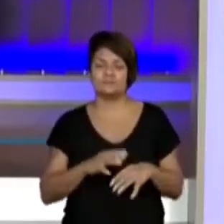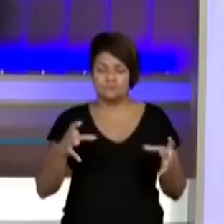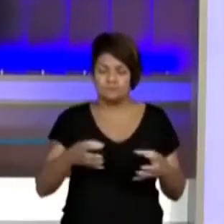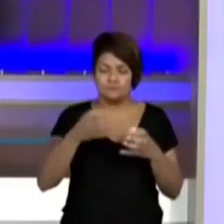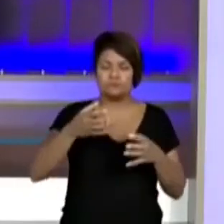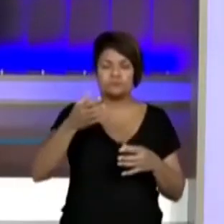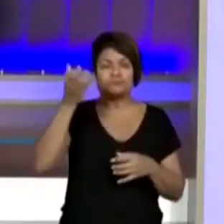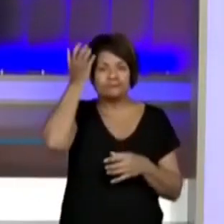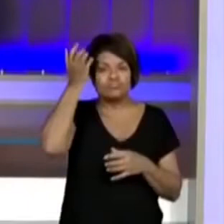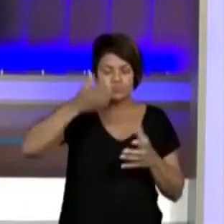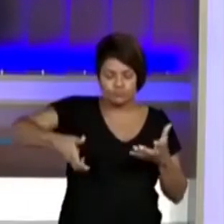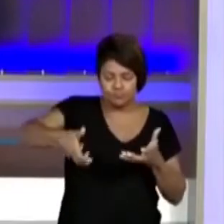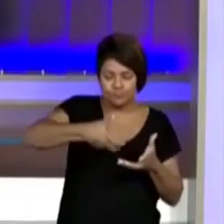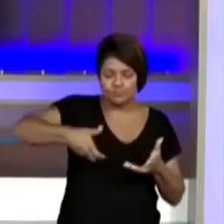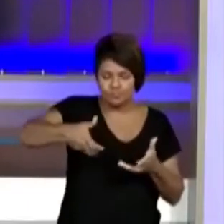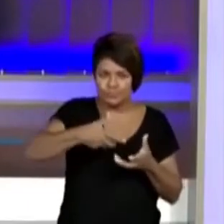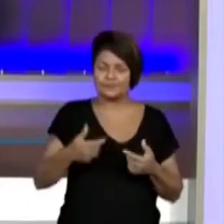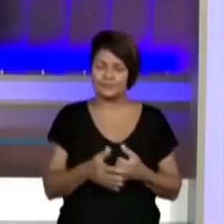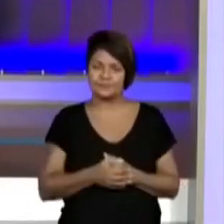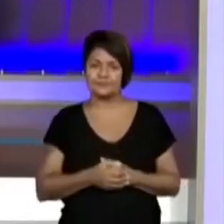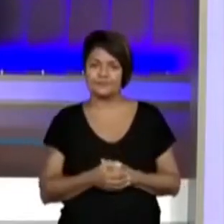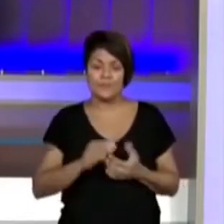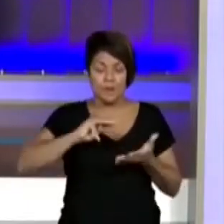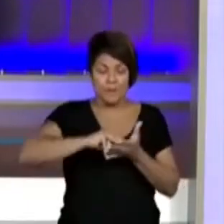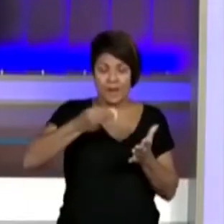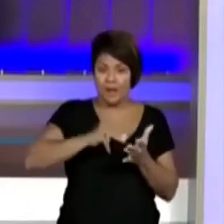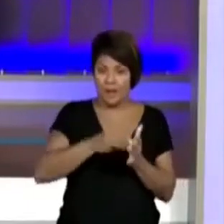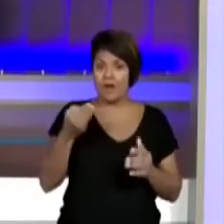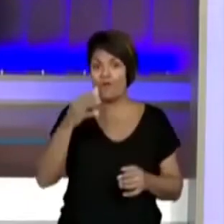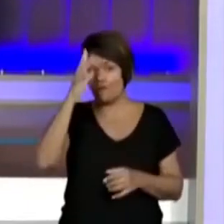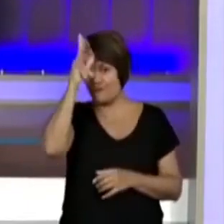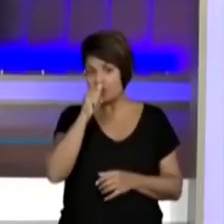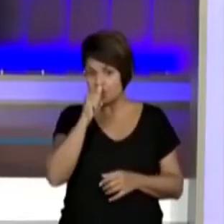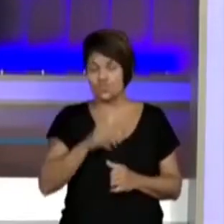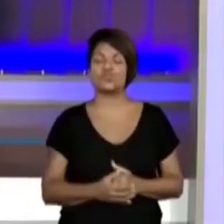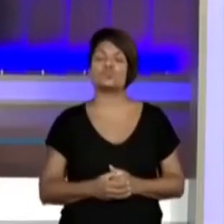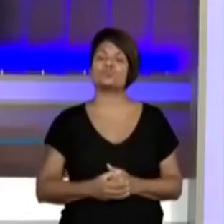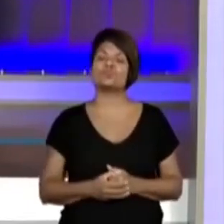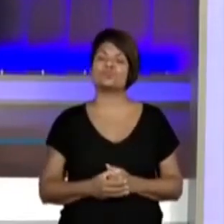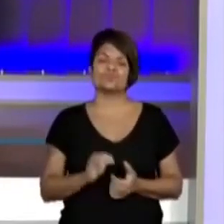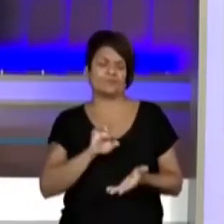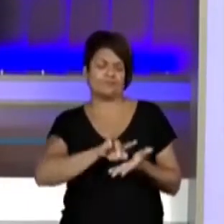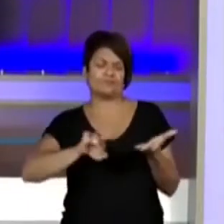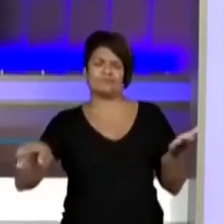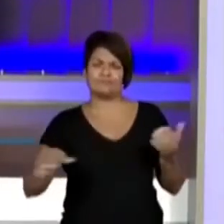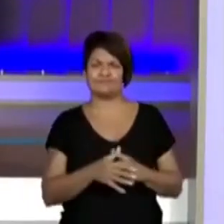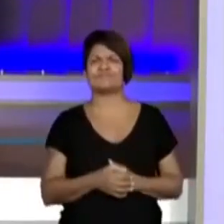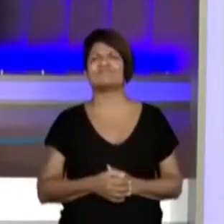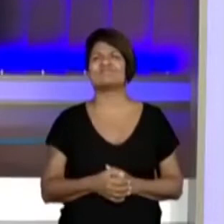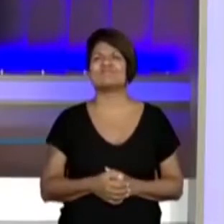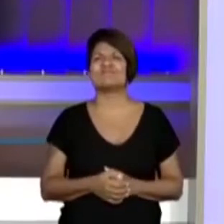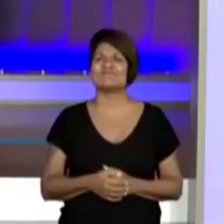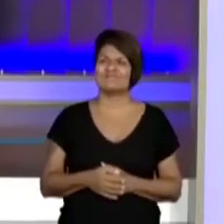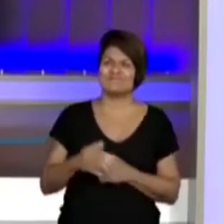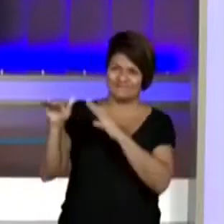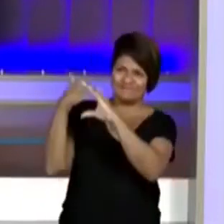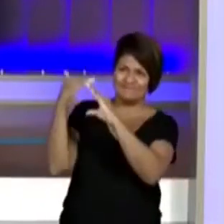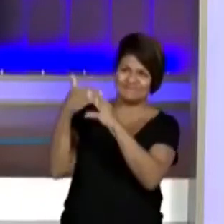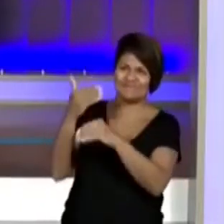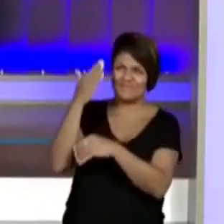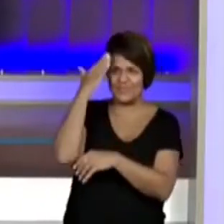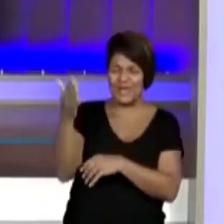camarão, nossa, macarrão com frango. Muitos pratos sendo apontados no chat,